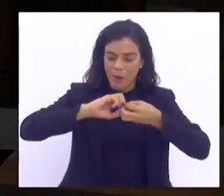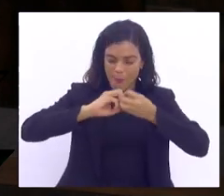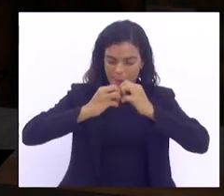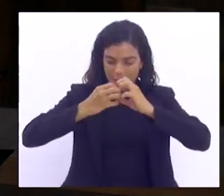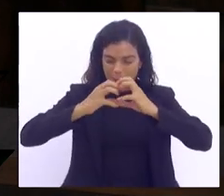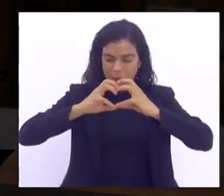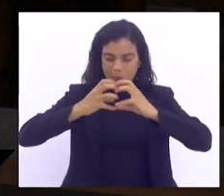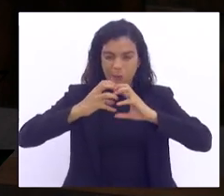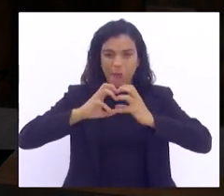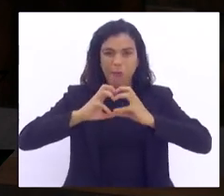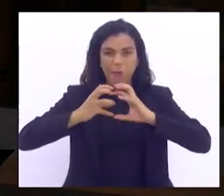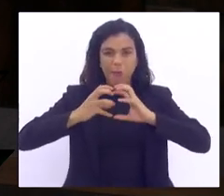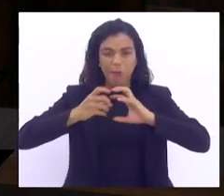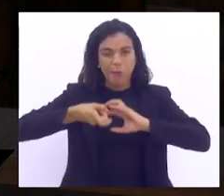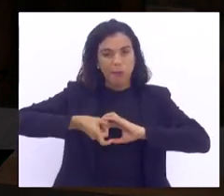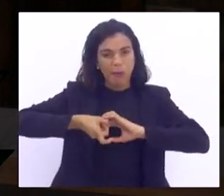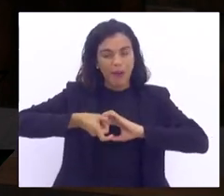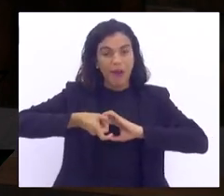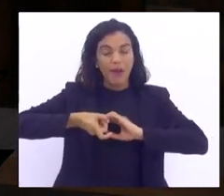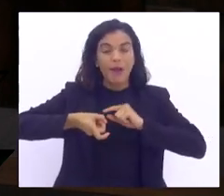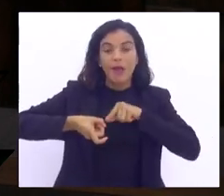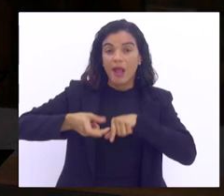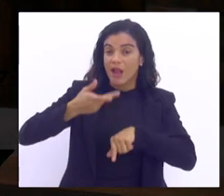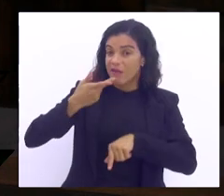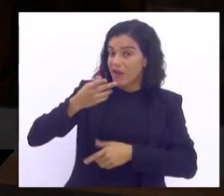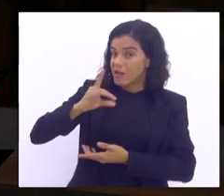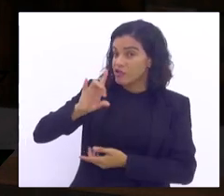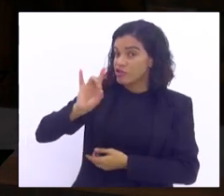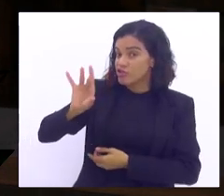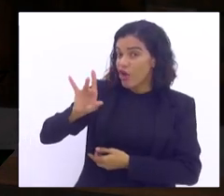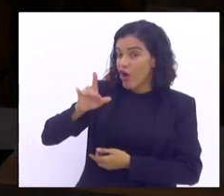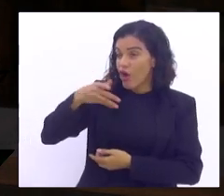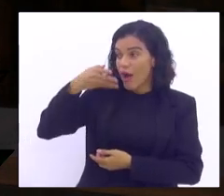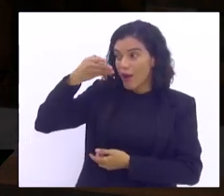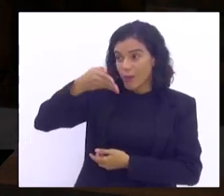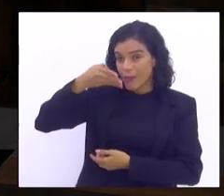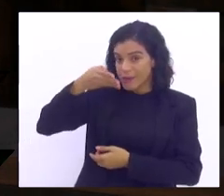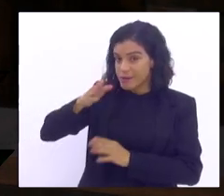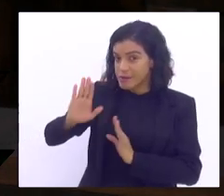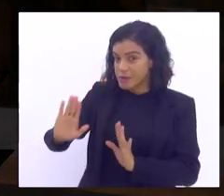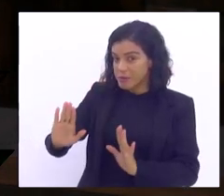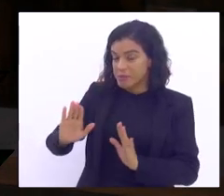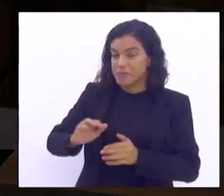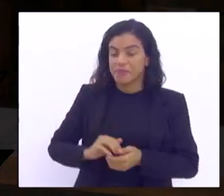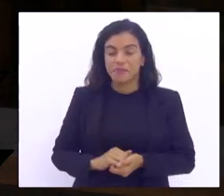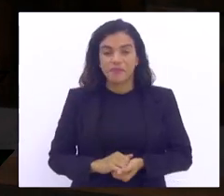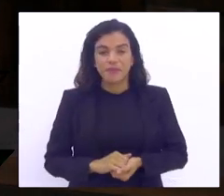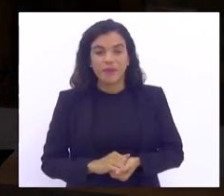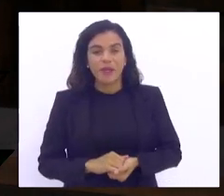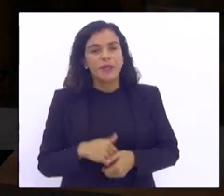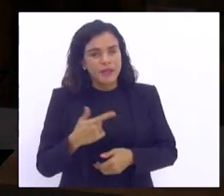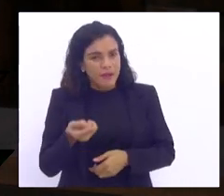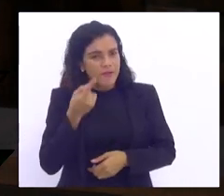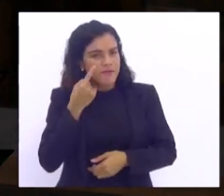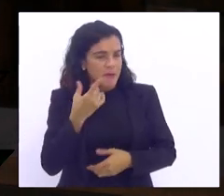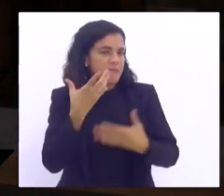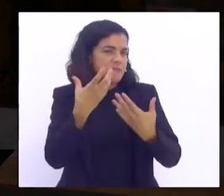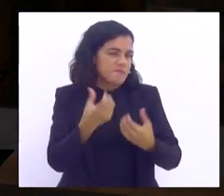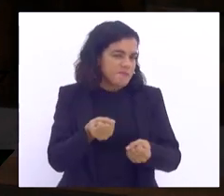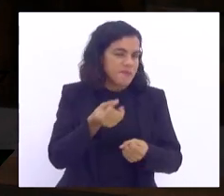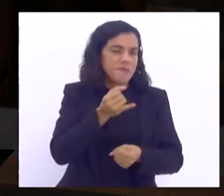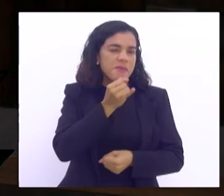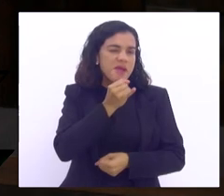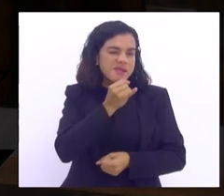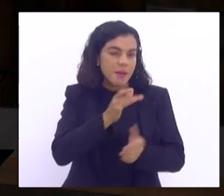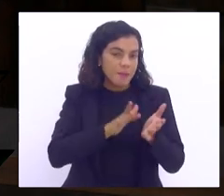Premissa essa que ele, Barroso, admite só para fins de argumentação, diz ele. Então vamos admitir que